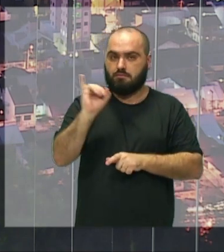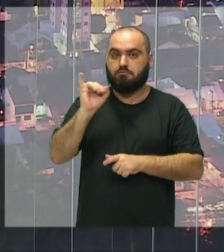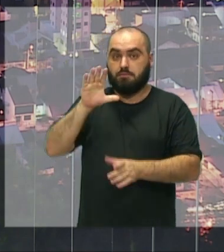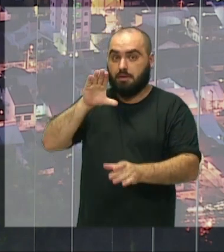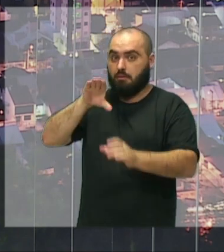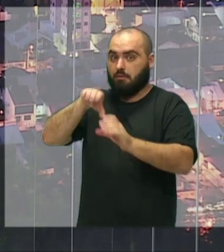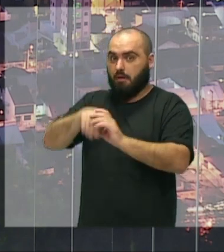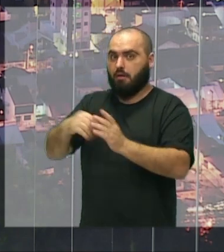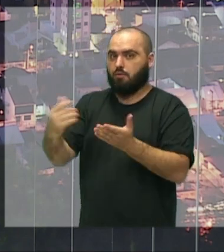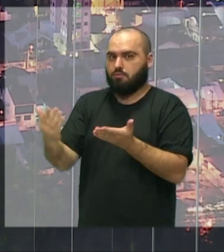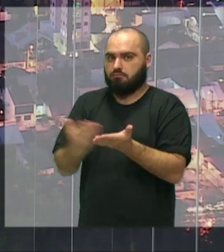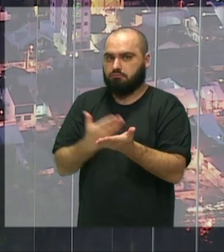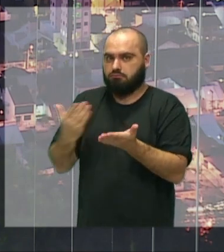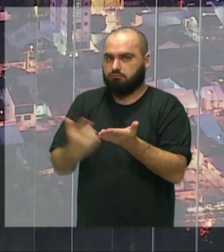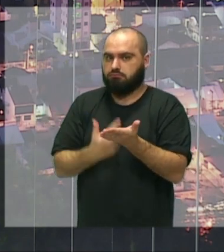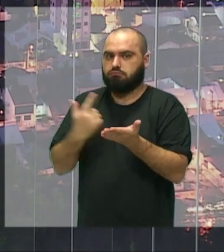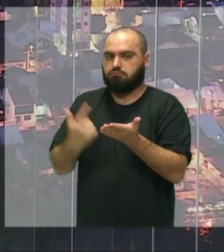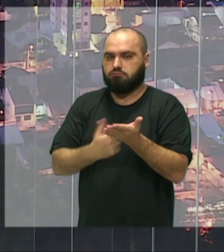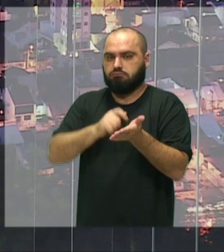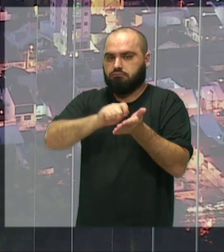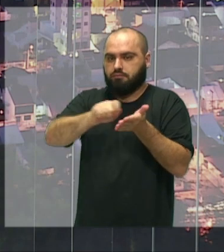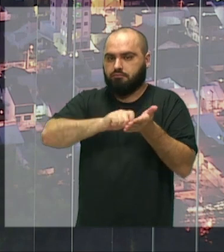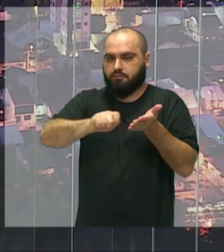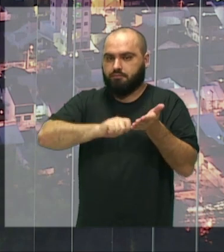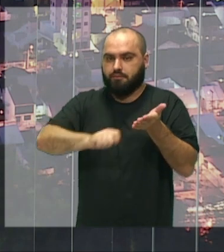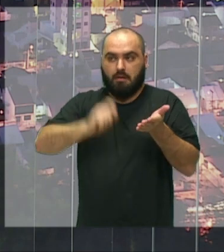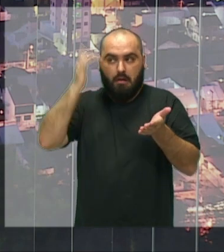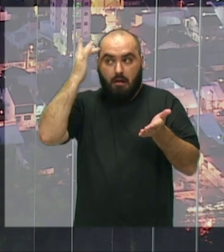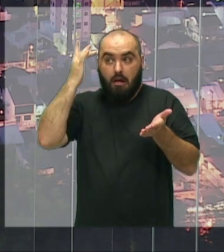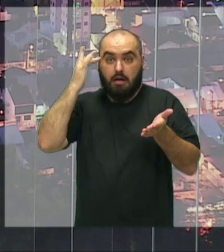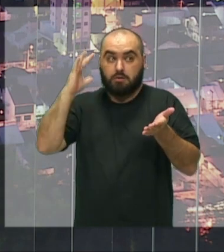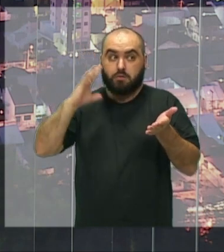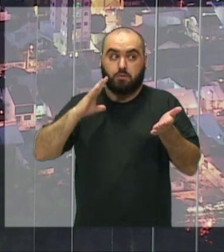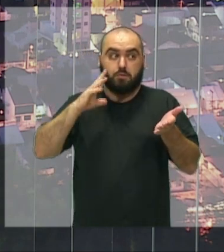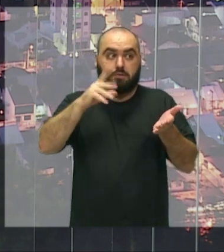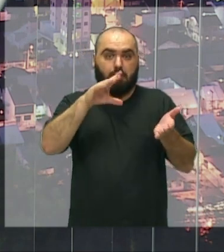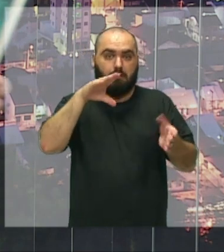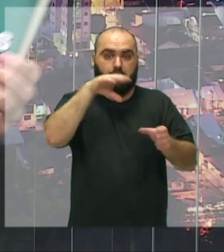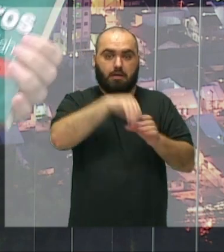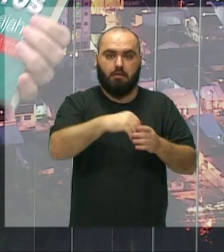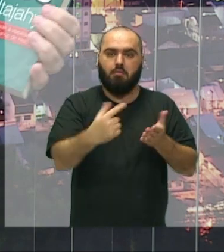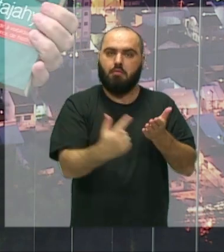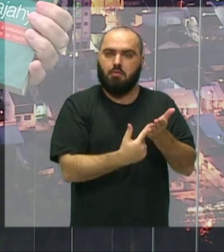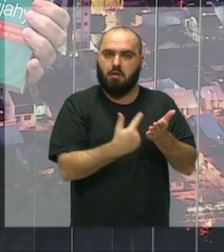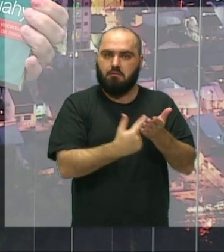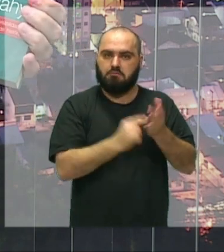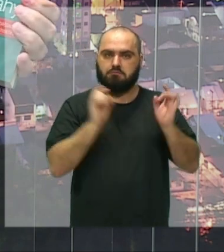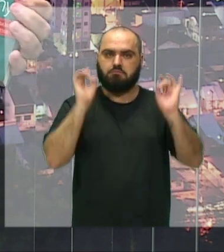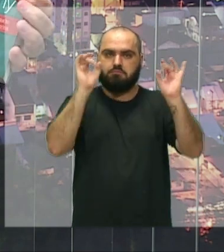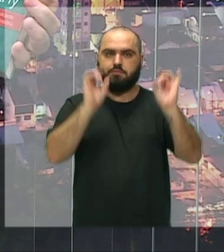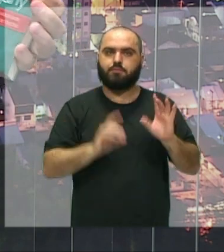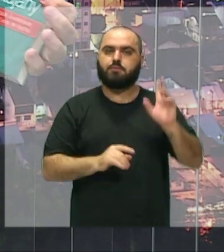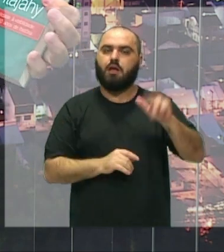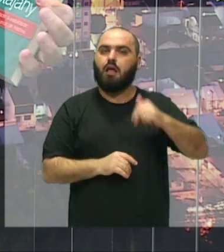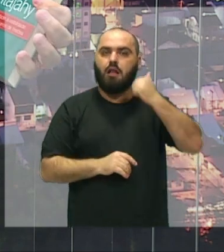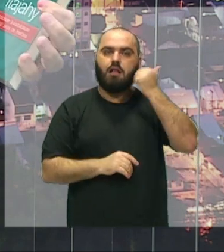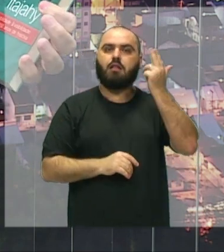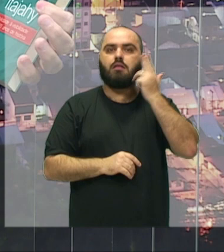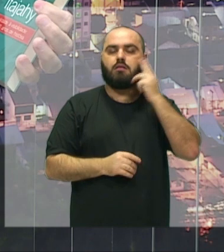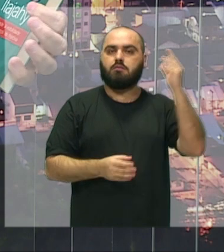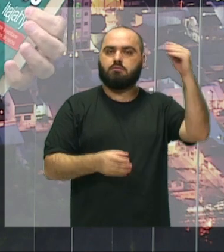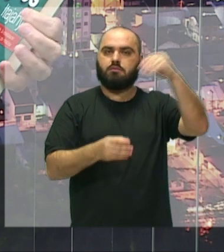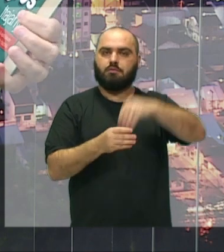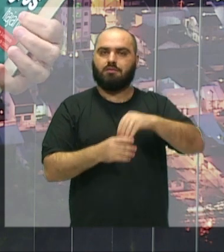aqui descritas, eu imagino todas, né, nesse livro fantástico, que é Negros em